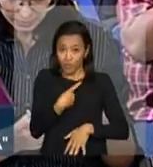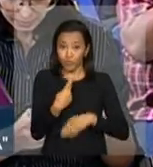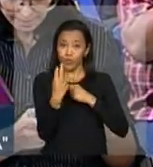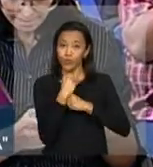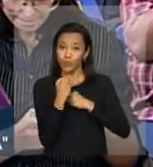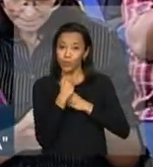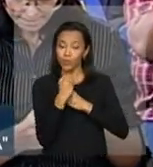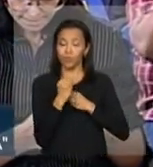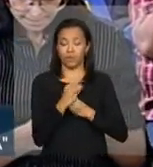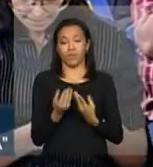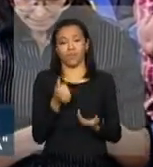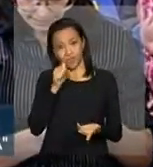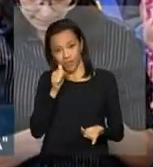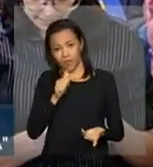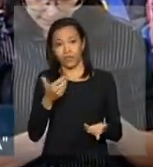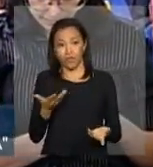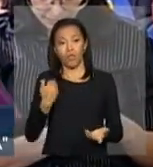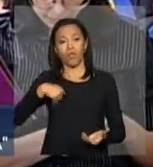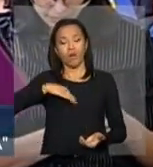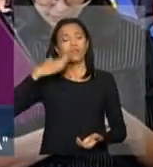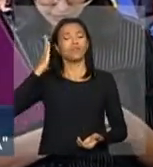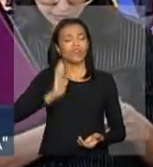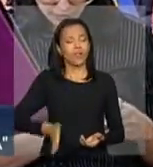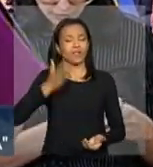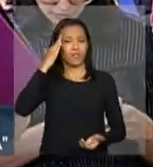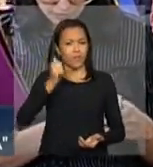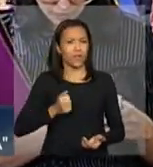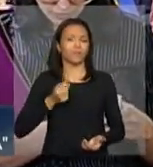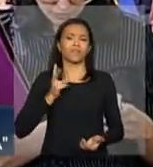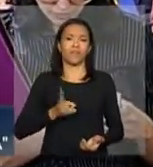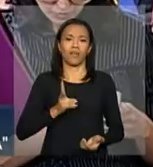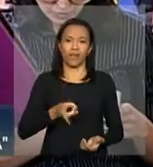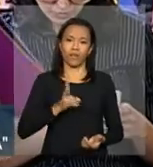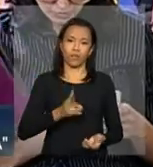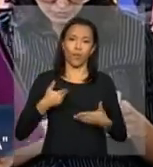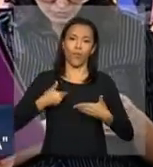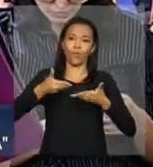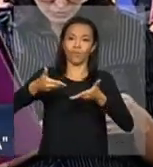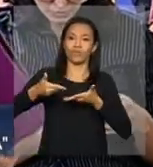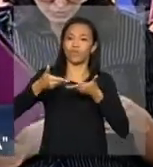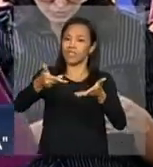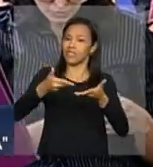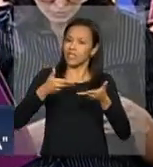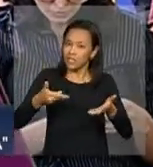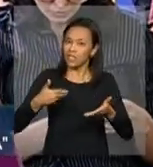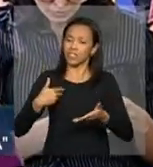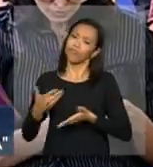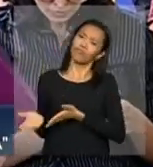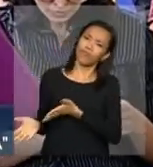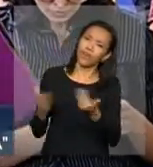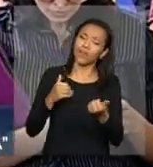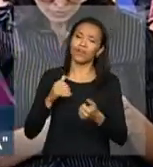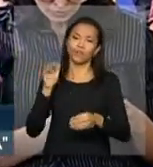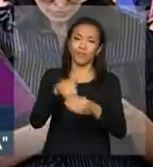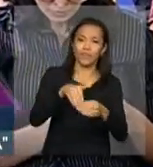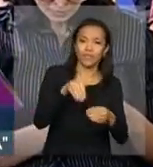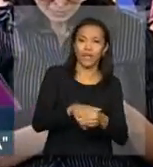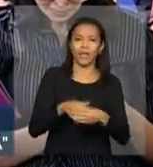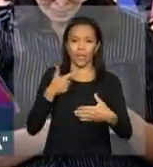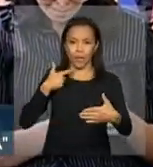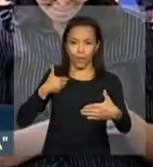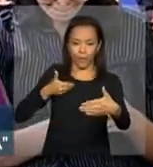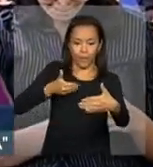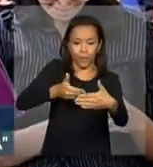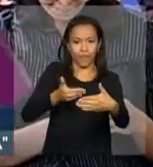não é? Agora, a gente sabe, a todo momento, um convite para participar ativamente das eleições que se